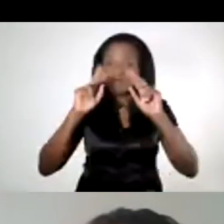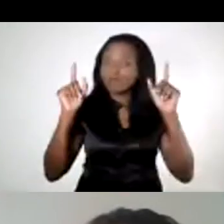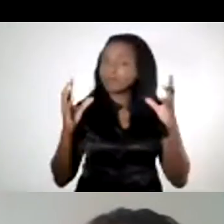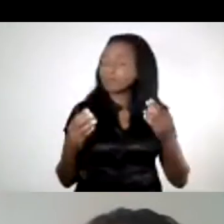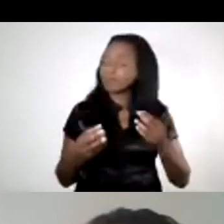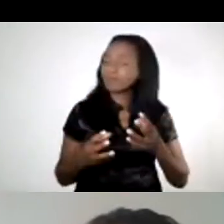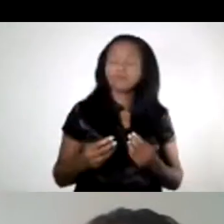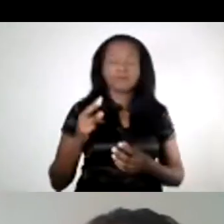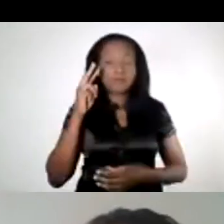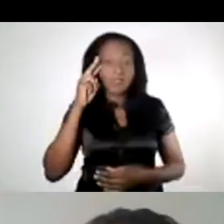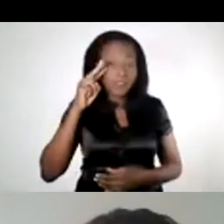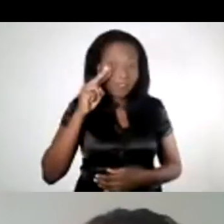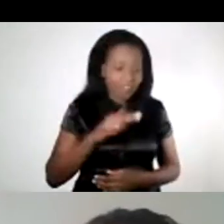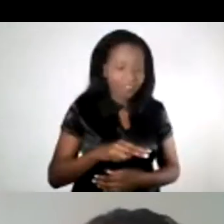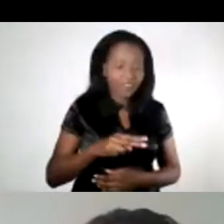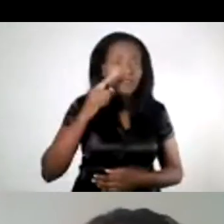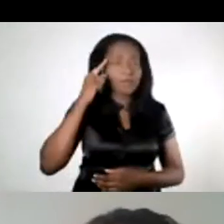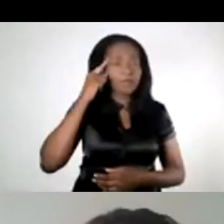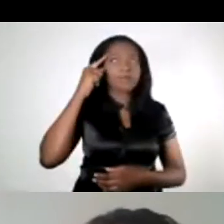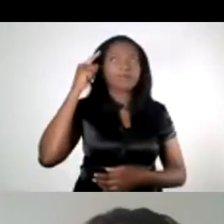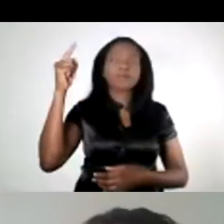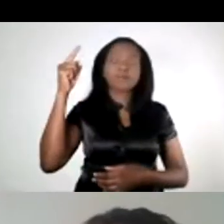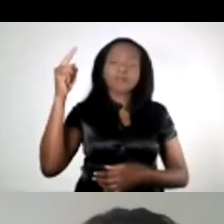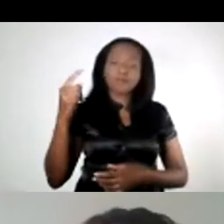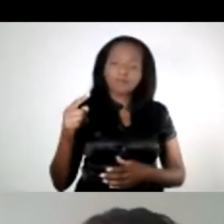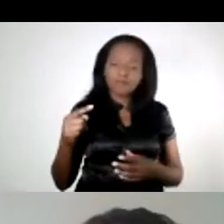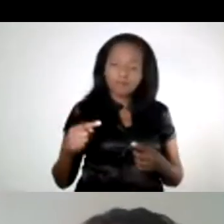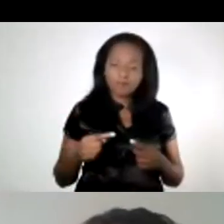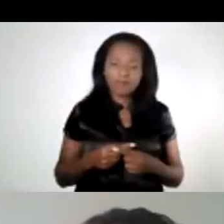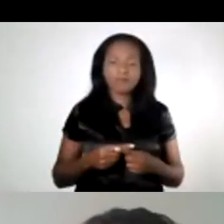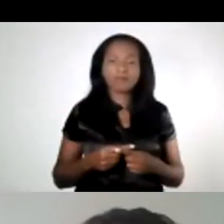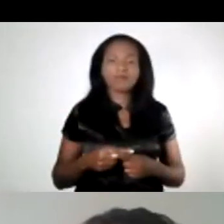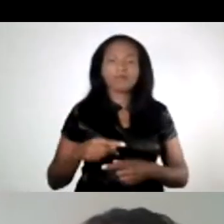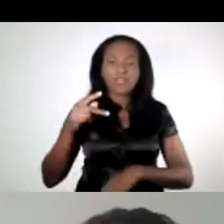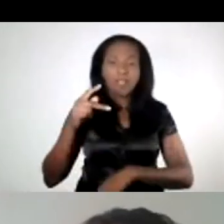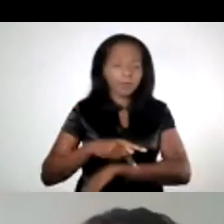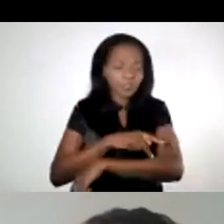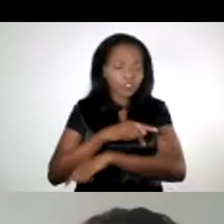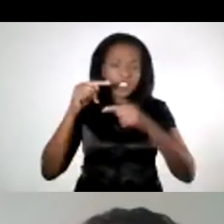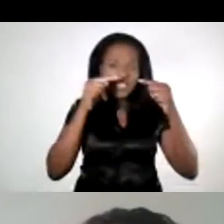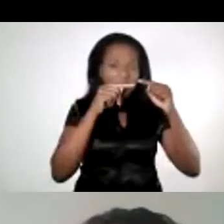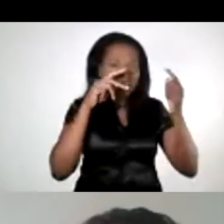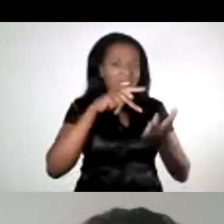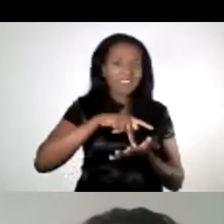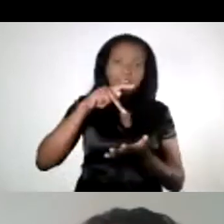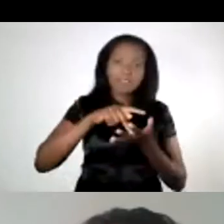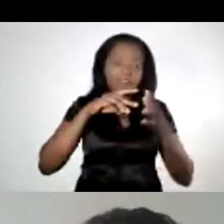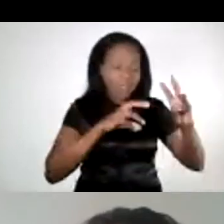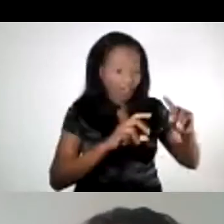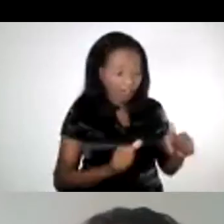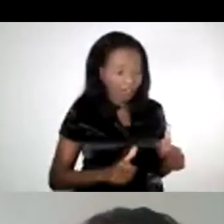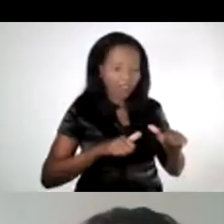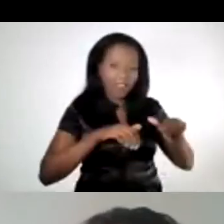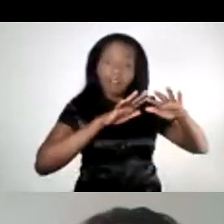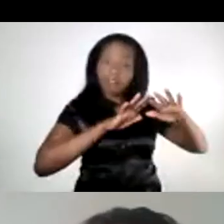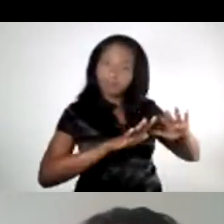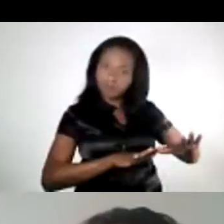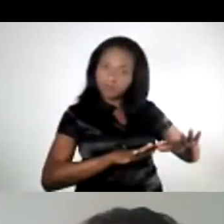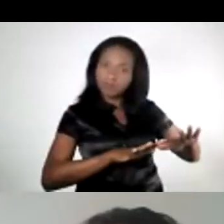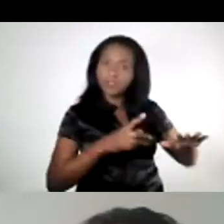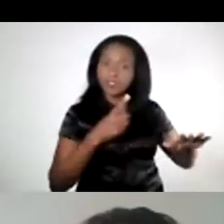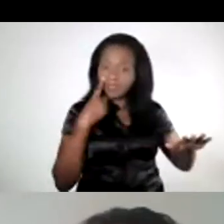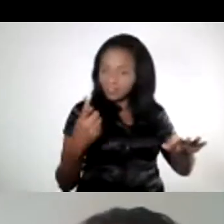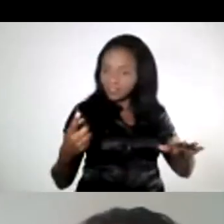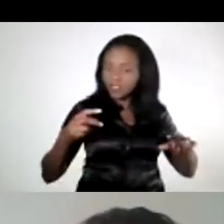da própria, pensar a própria pedagogia da terra, né? Se a terra descansa, né? Como a gente viu aí, né? A roça